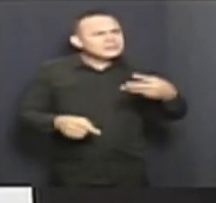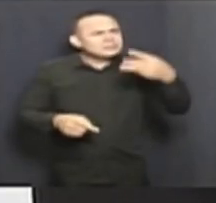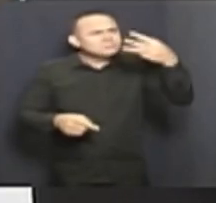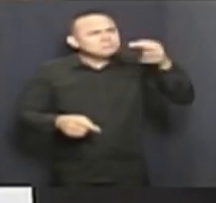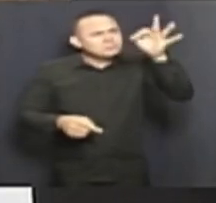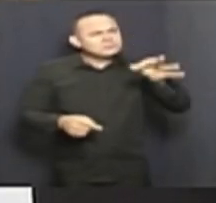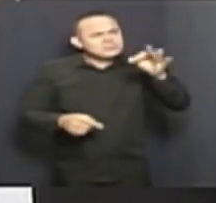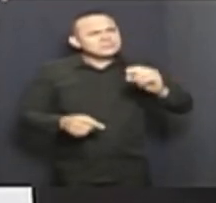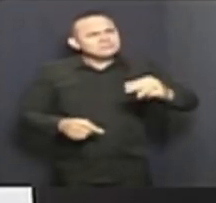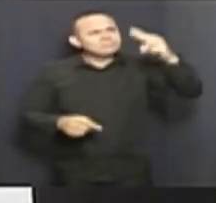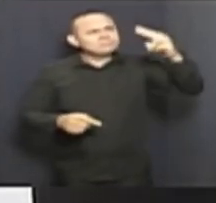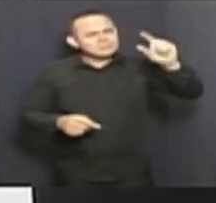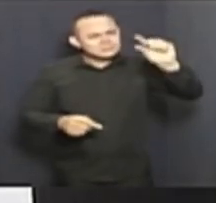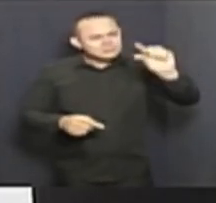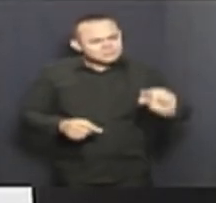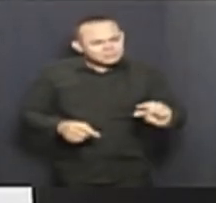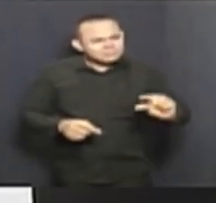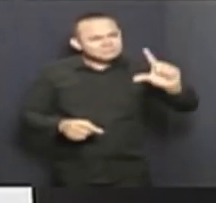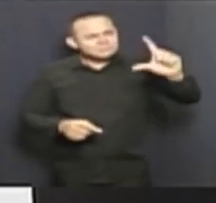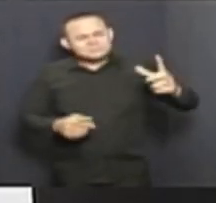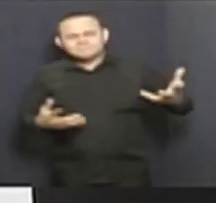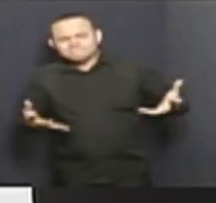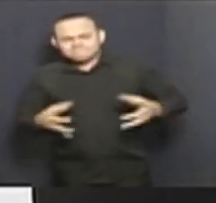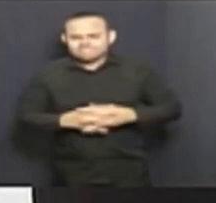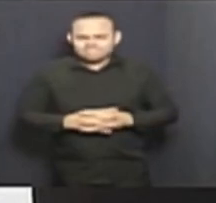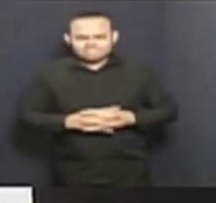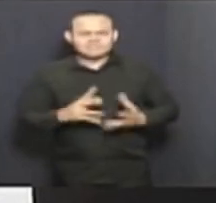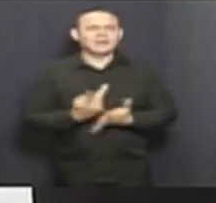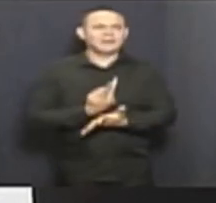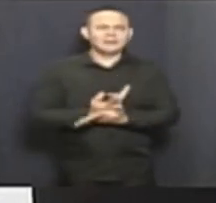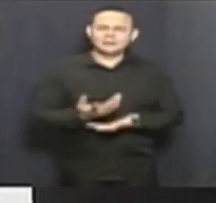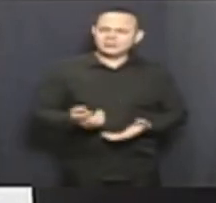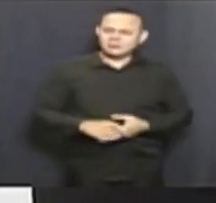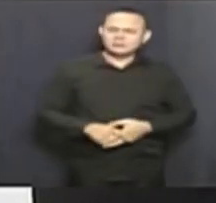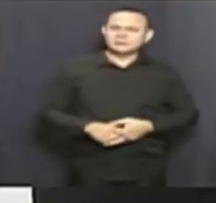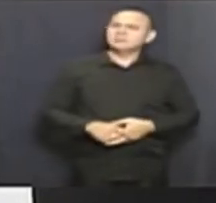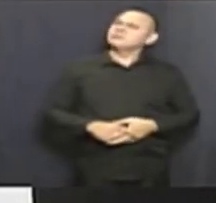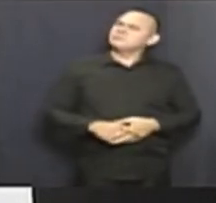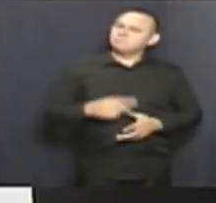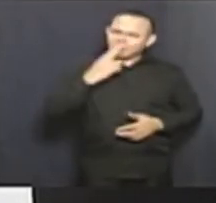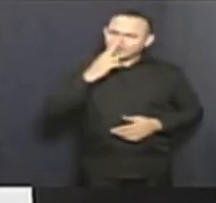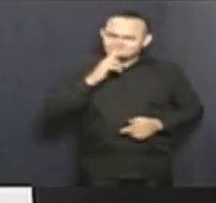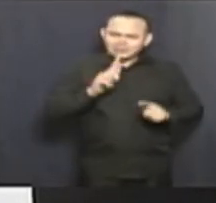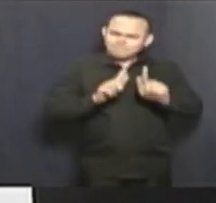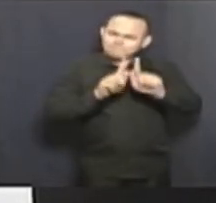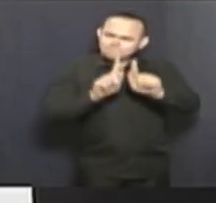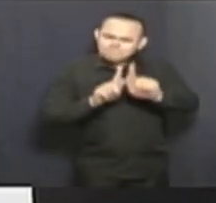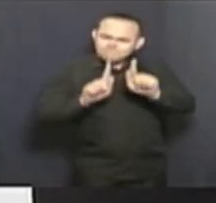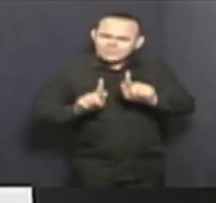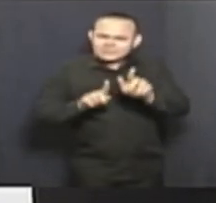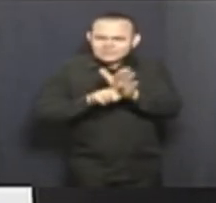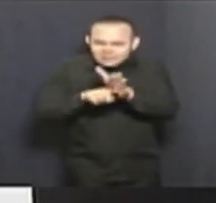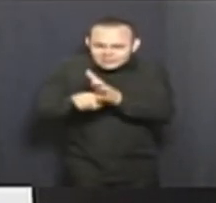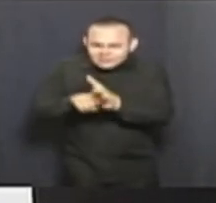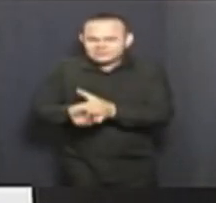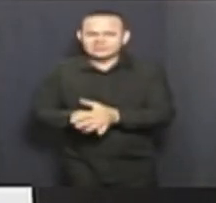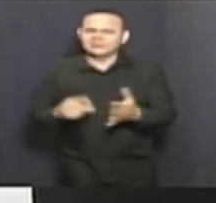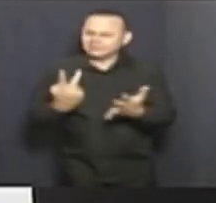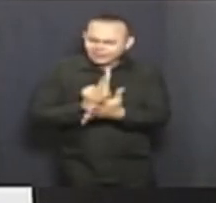de erro para cima para baixo agora então estão soltando pesquisa com margem de erro de 20 por cento poxa